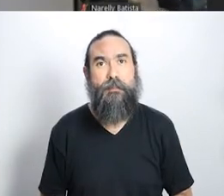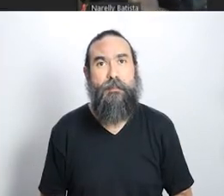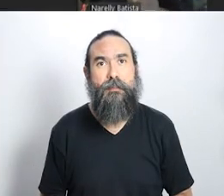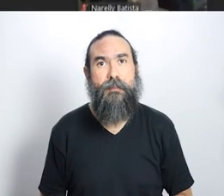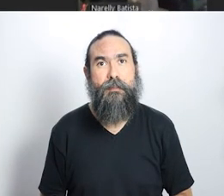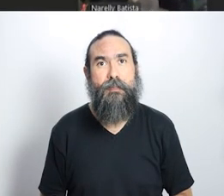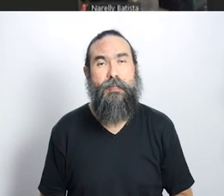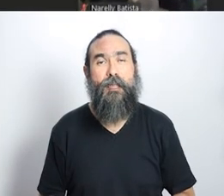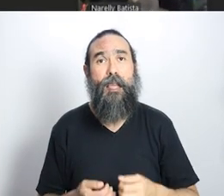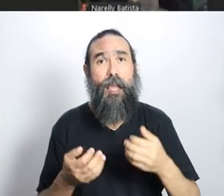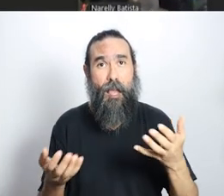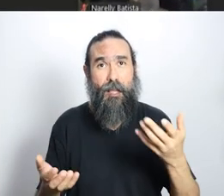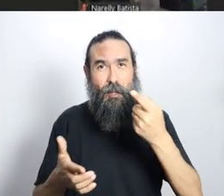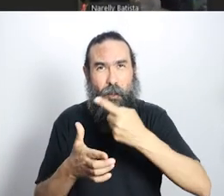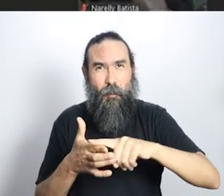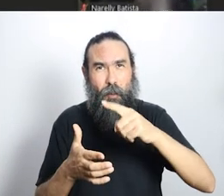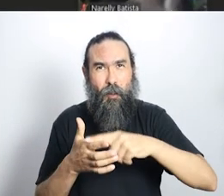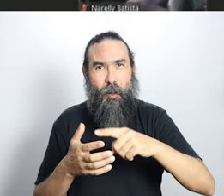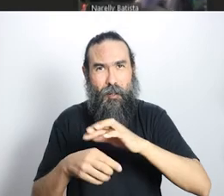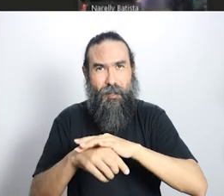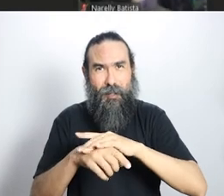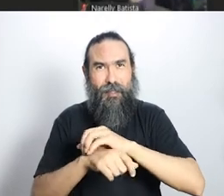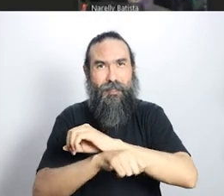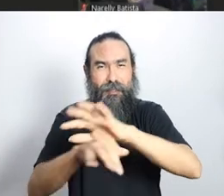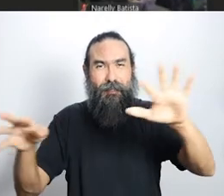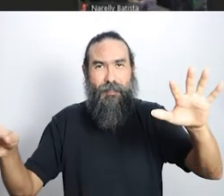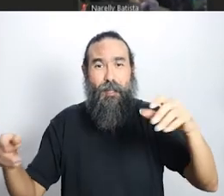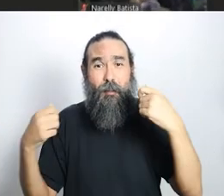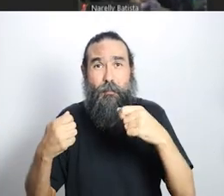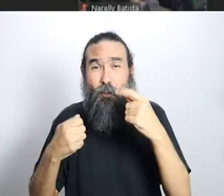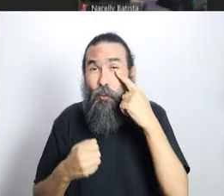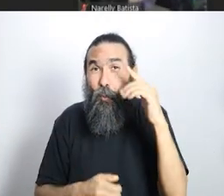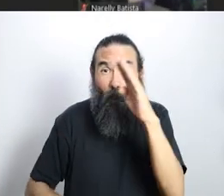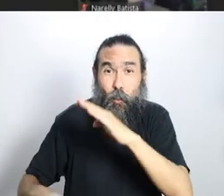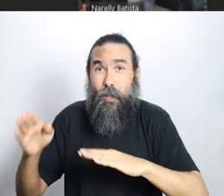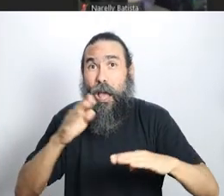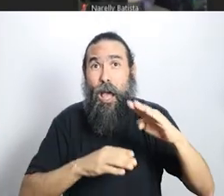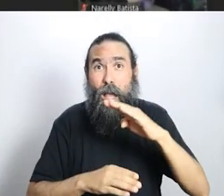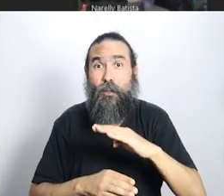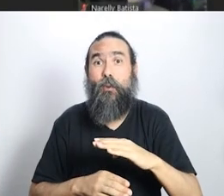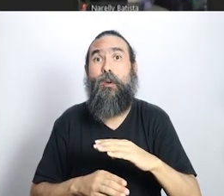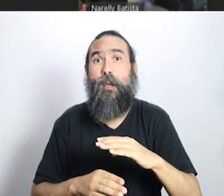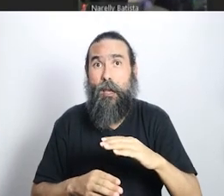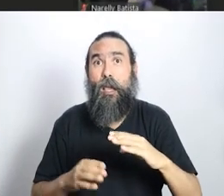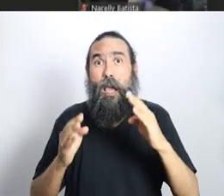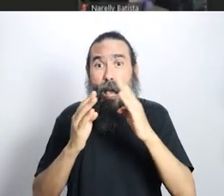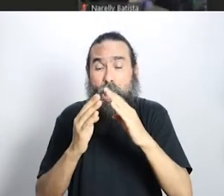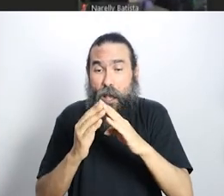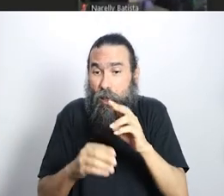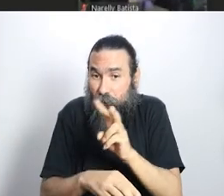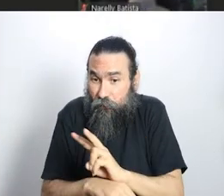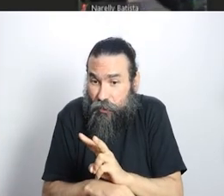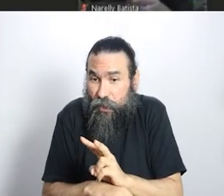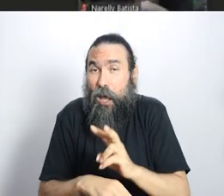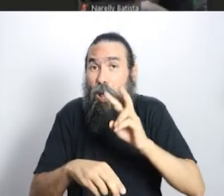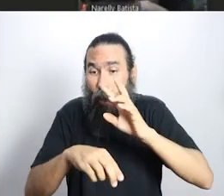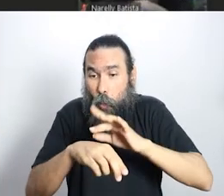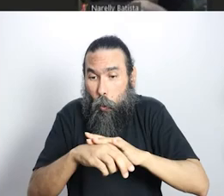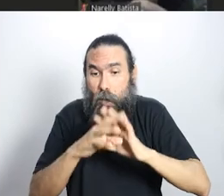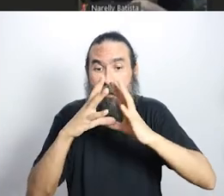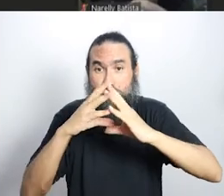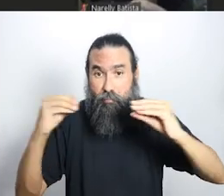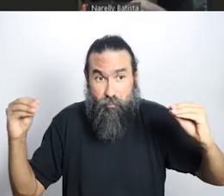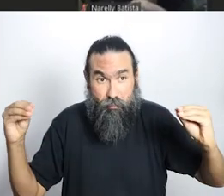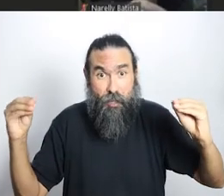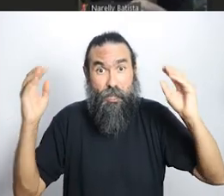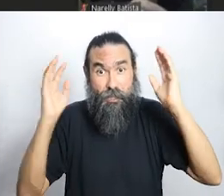Com esse coronavírus, nós podemos se cuidar, fazendo a quarentena para a doença se passar.